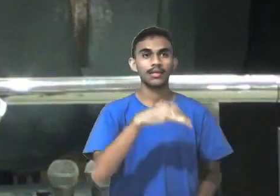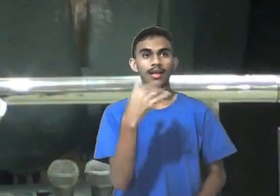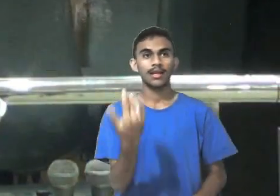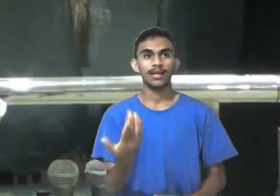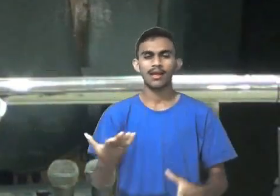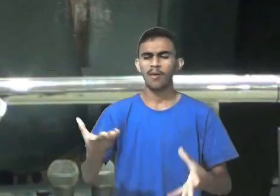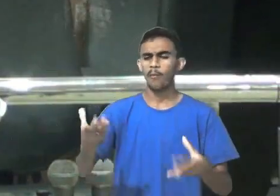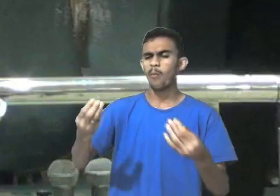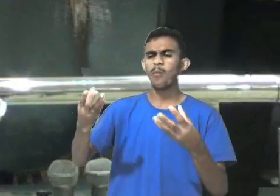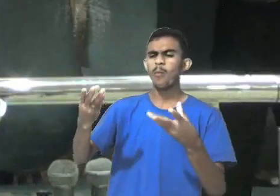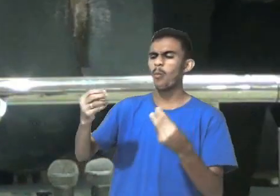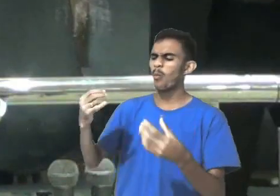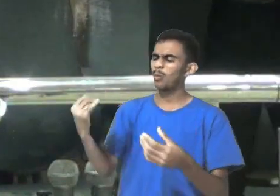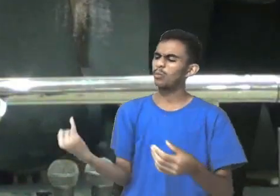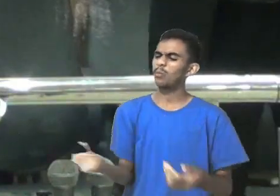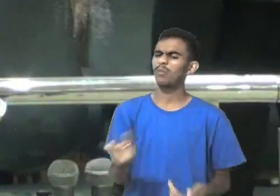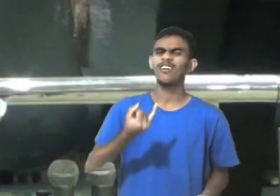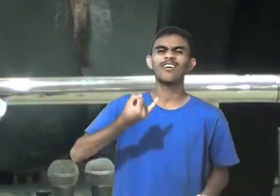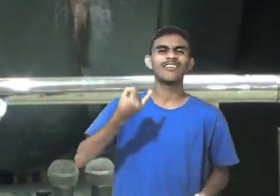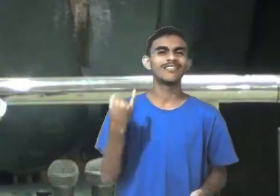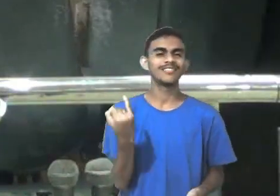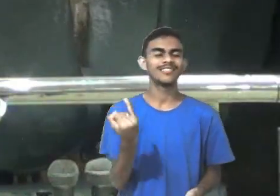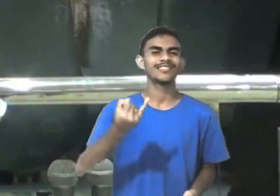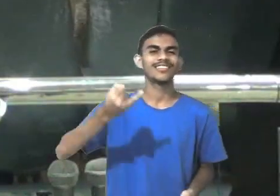promessas, que são muito